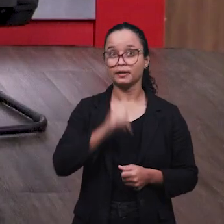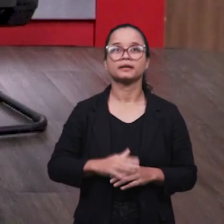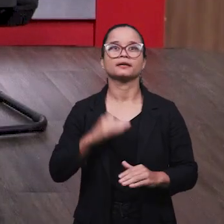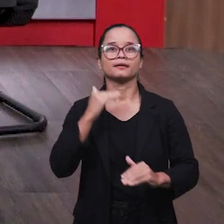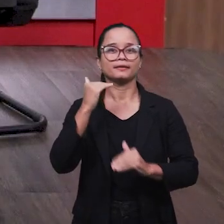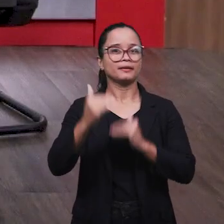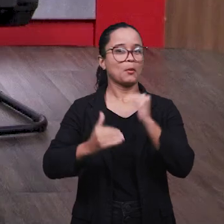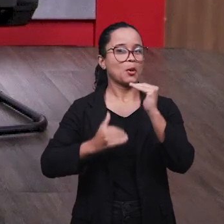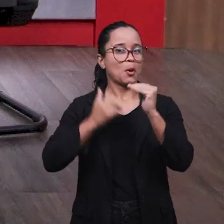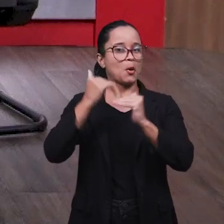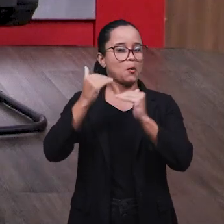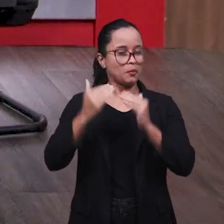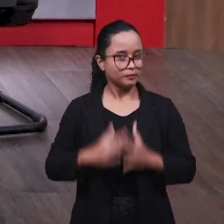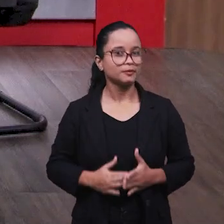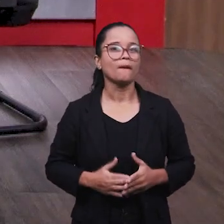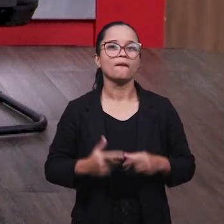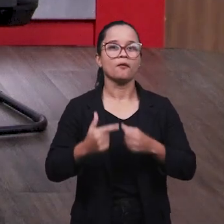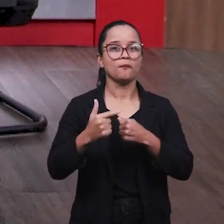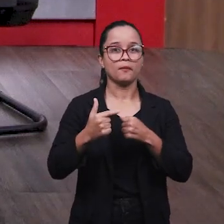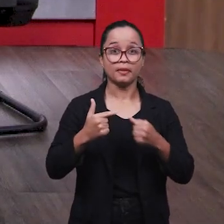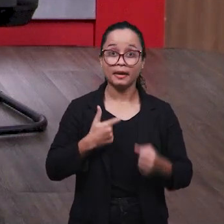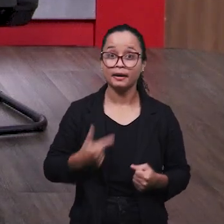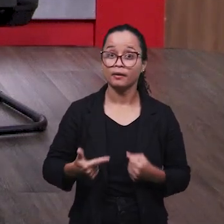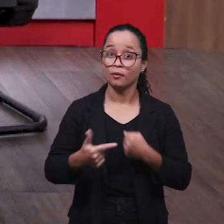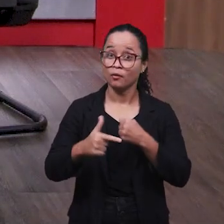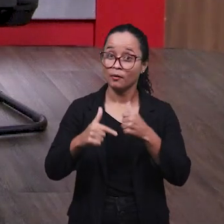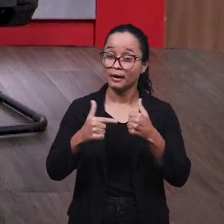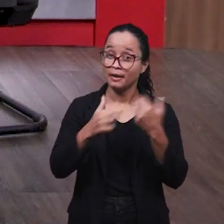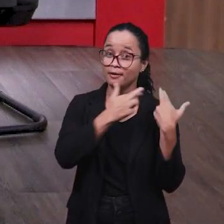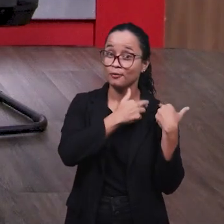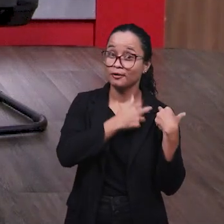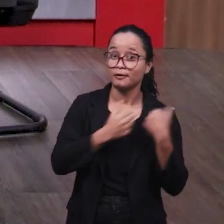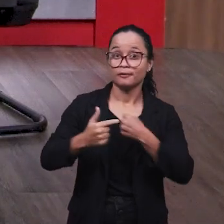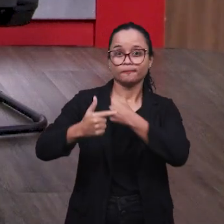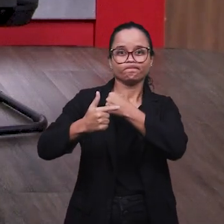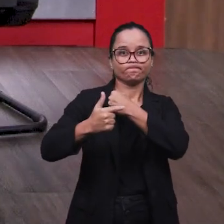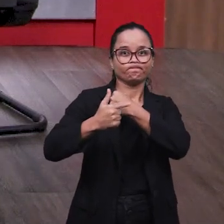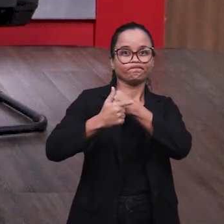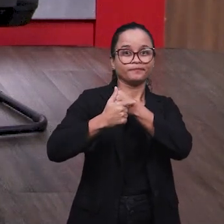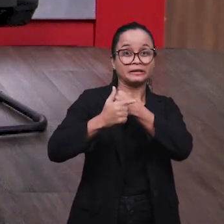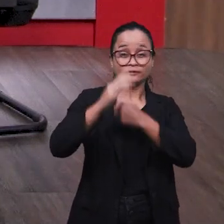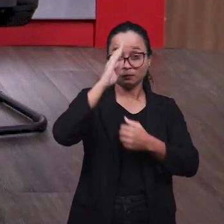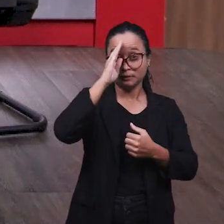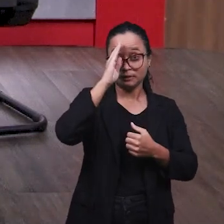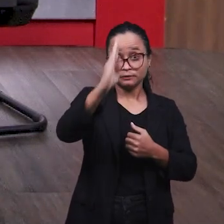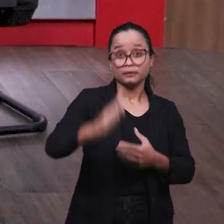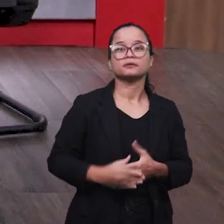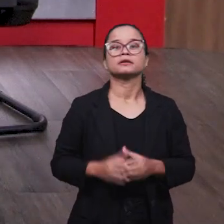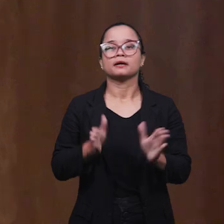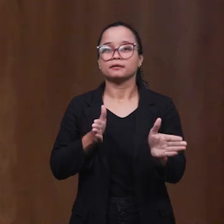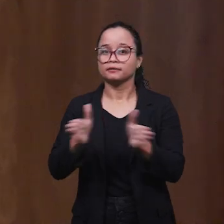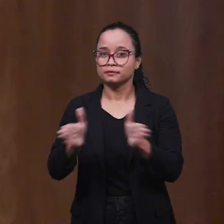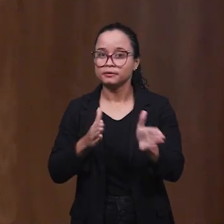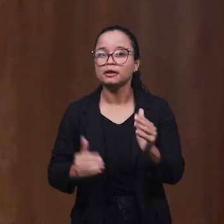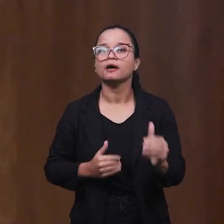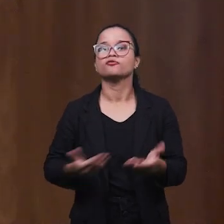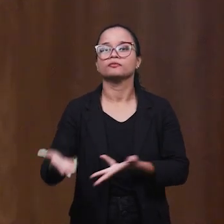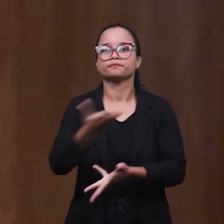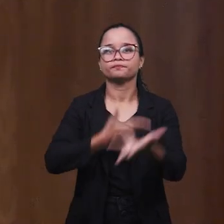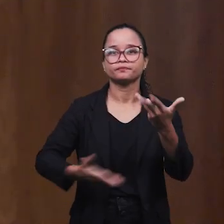um papel fundamental na promoção da acessibilidade e participação ativa das pessoas